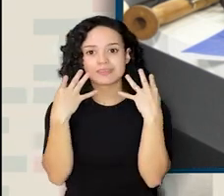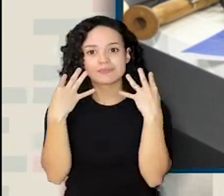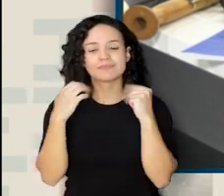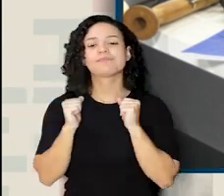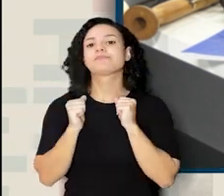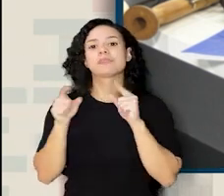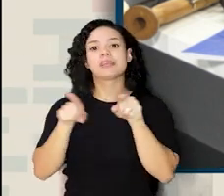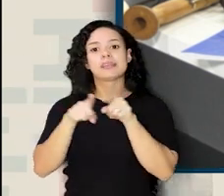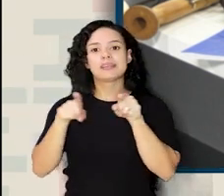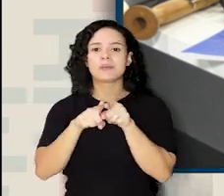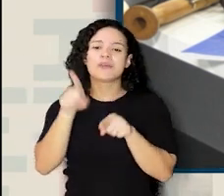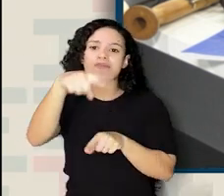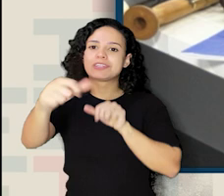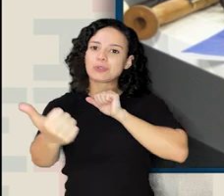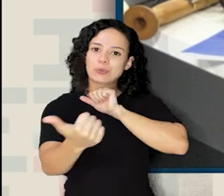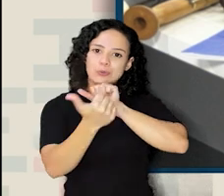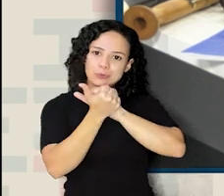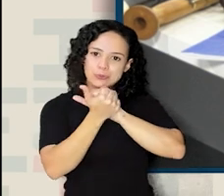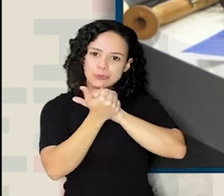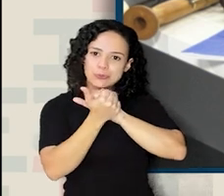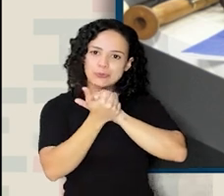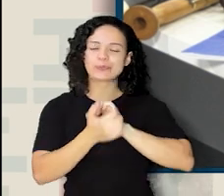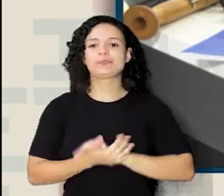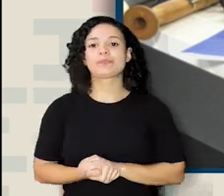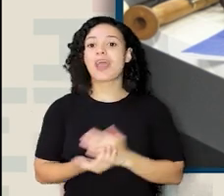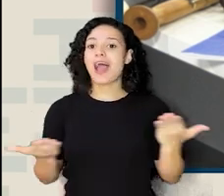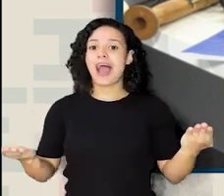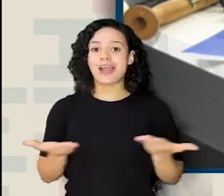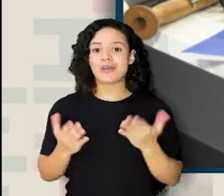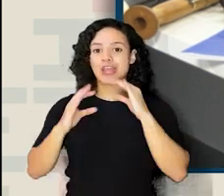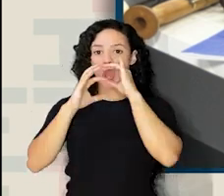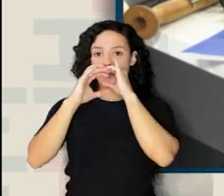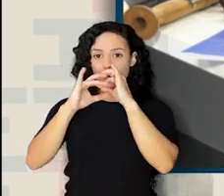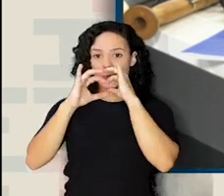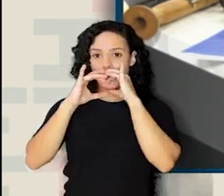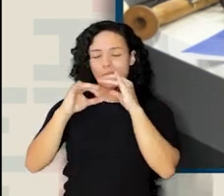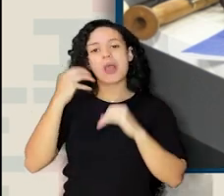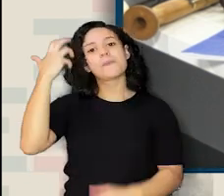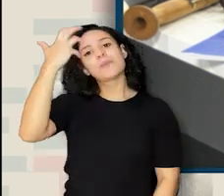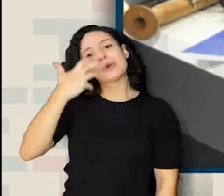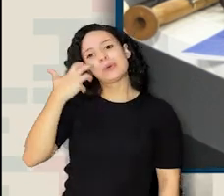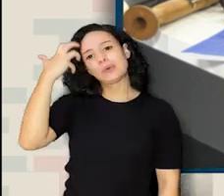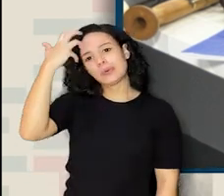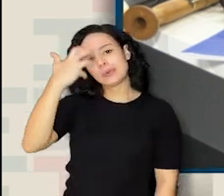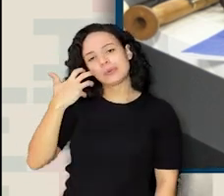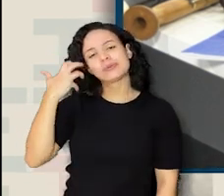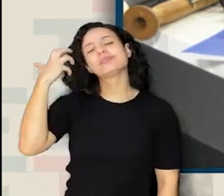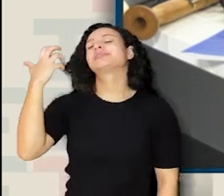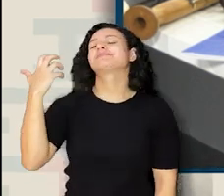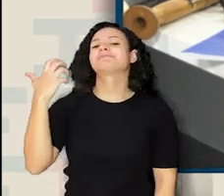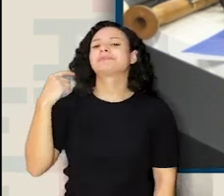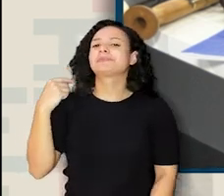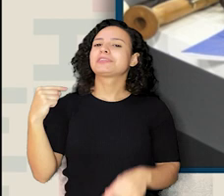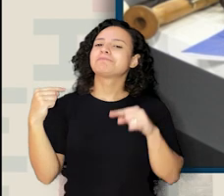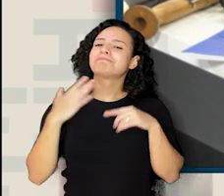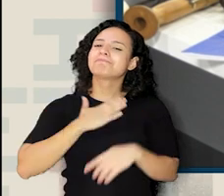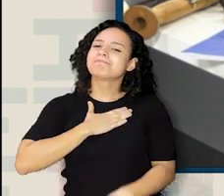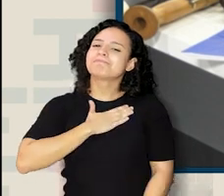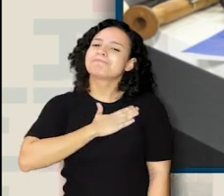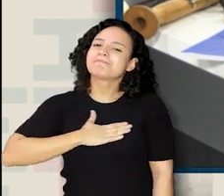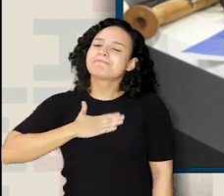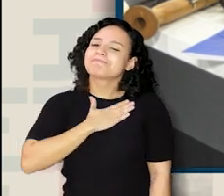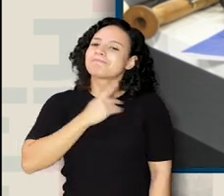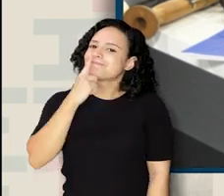agradecendo a atenção e a companhia de vocês, e vou tocar para vocês. Tocar uma música